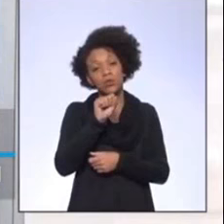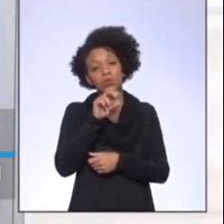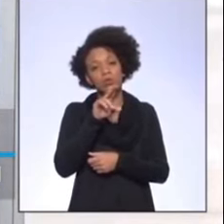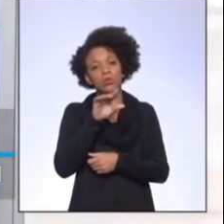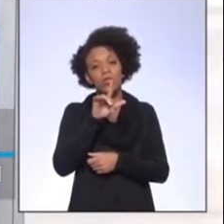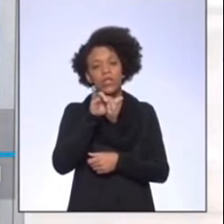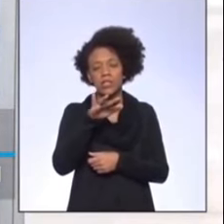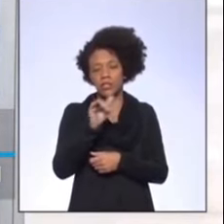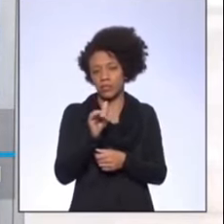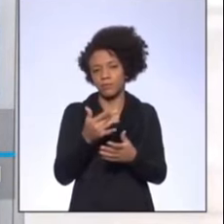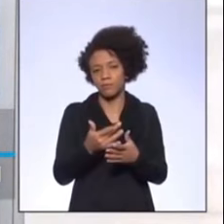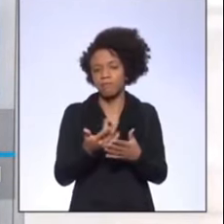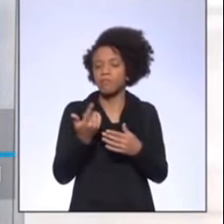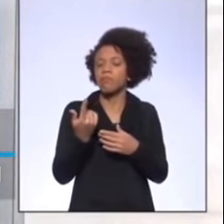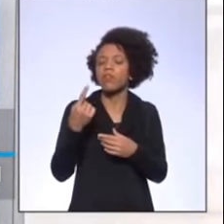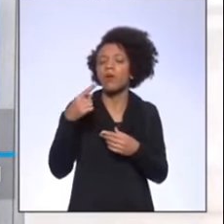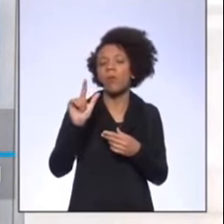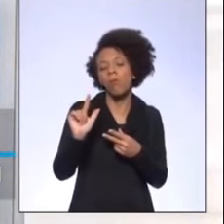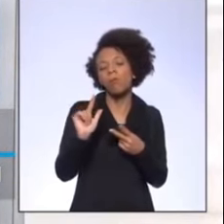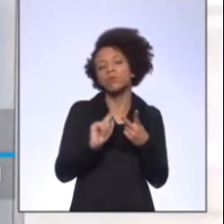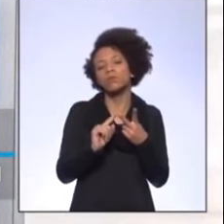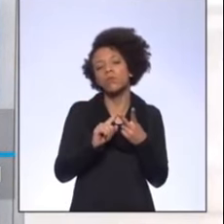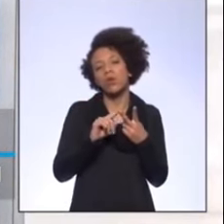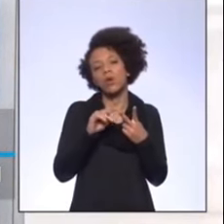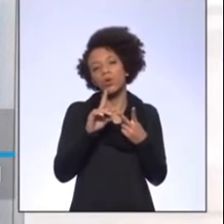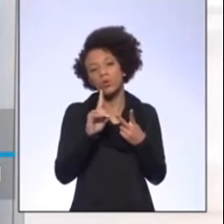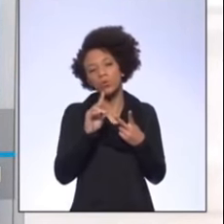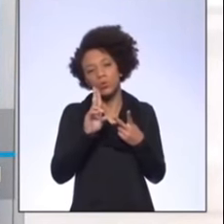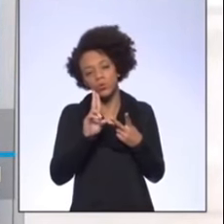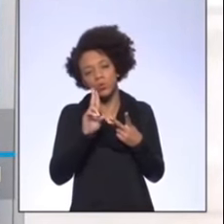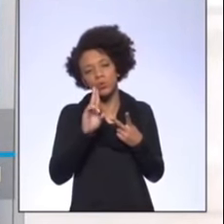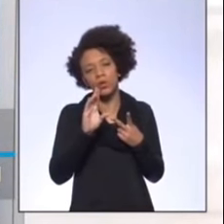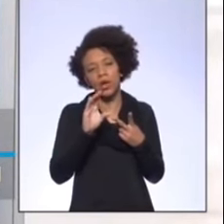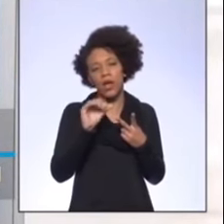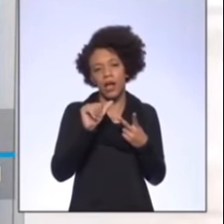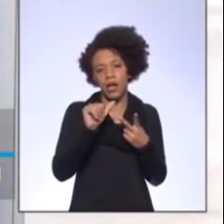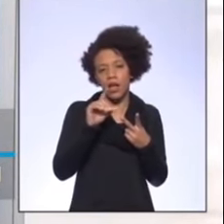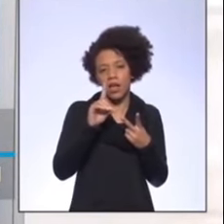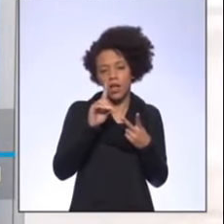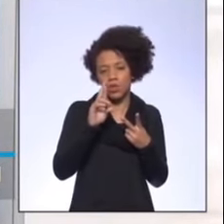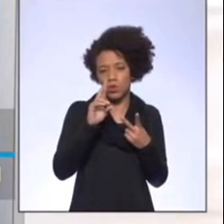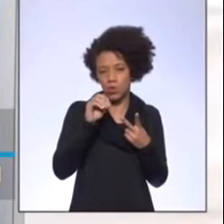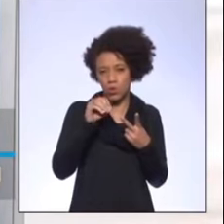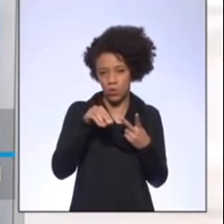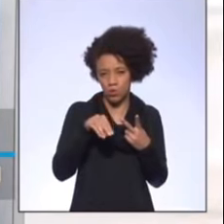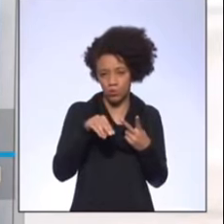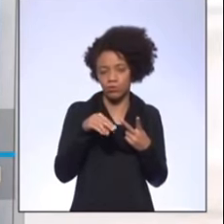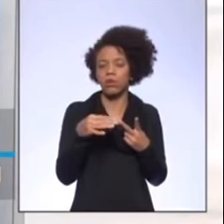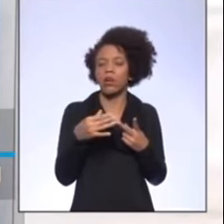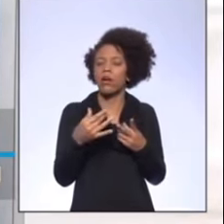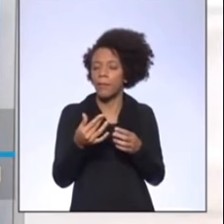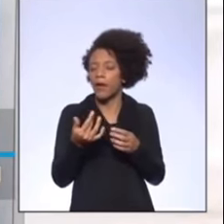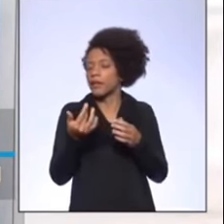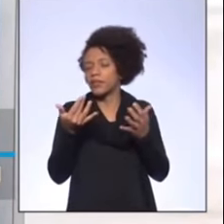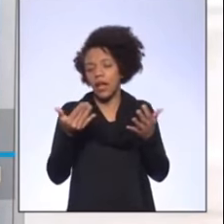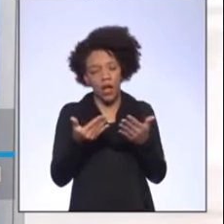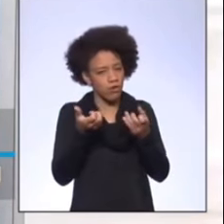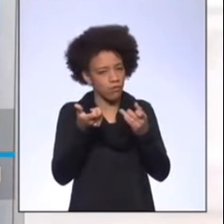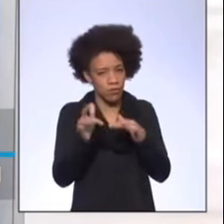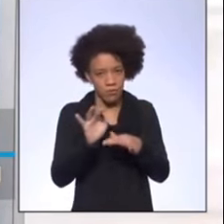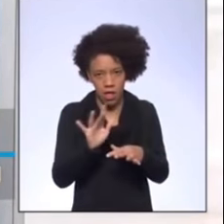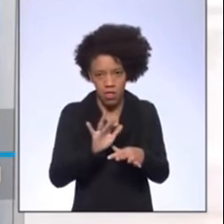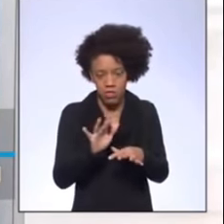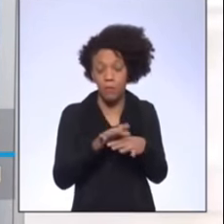no detalhe agora, mas ele vai fazer o processo inverso. Ele vai pegar reservas do seu corpo e transformar em açúcar. Tá? Então, a